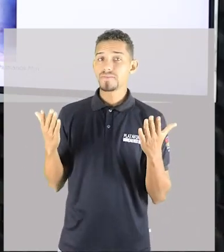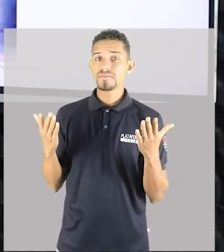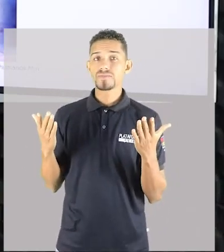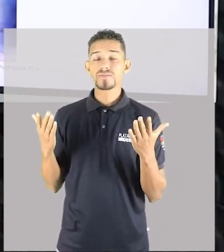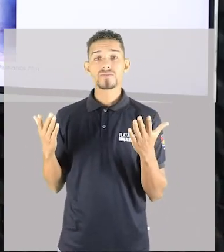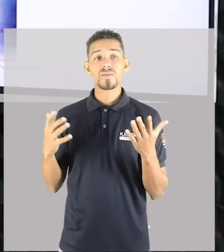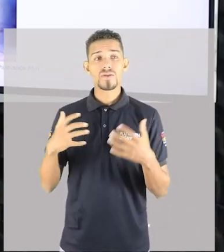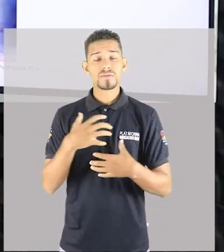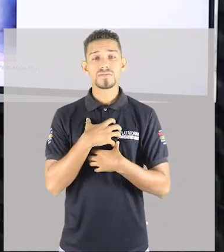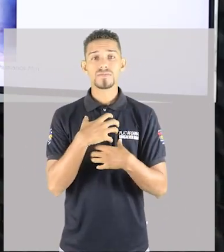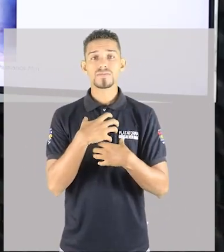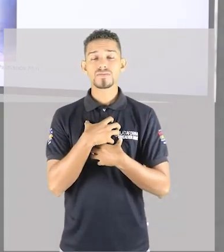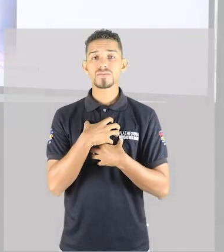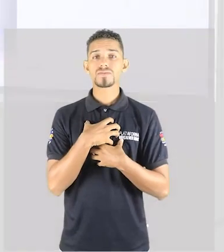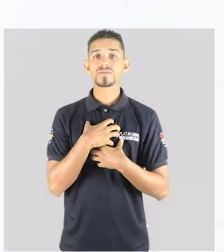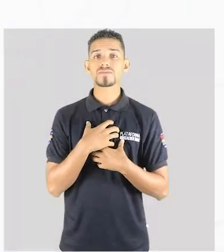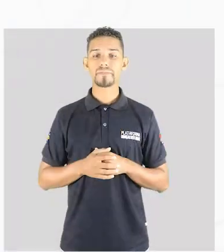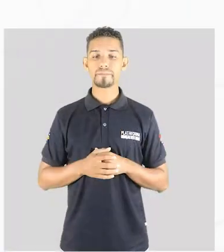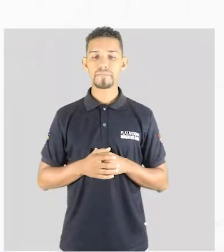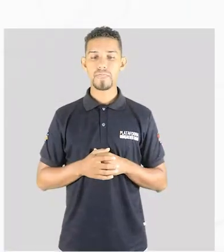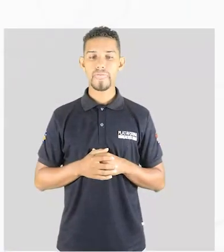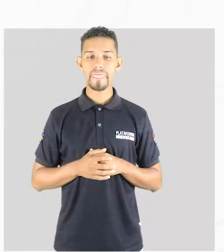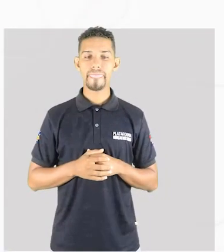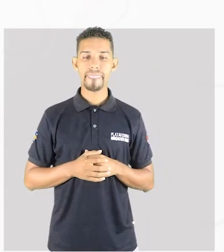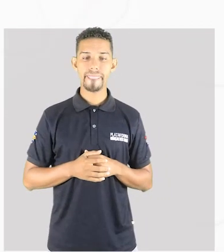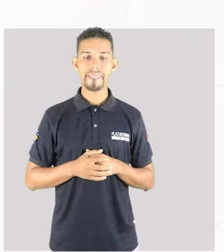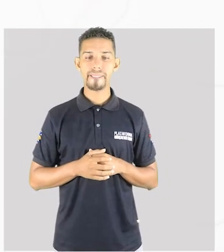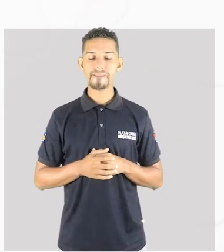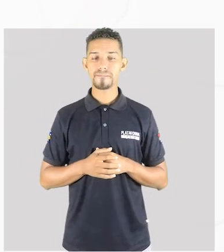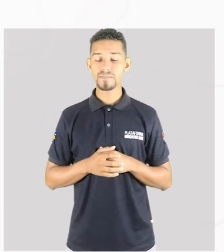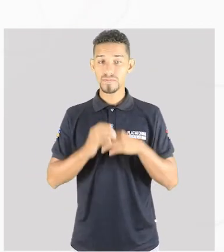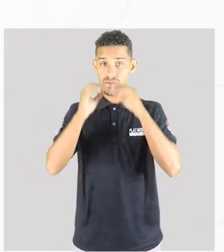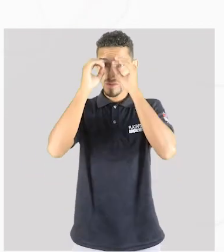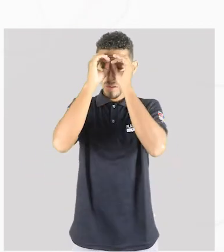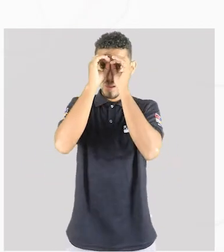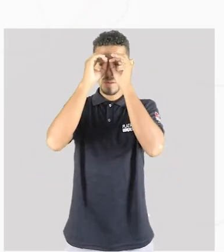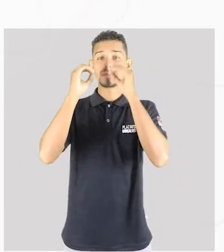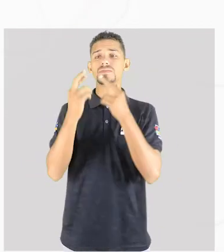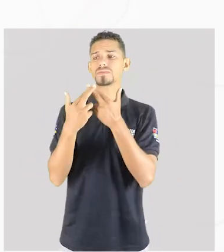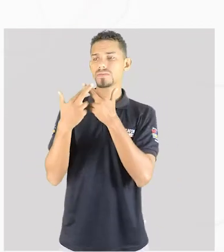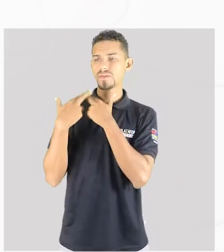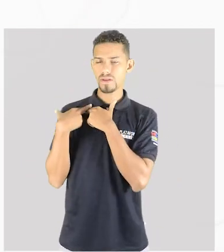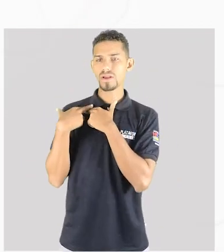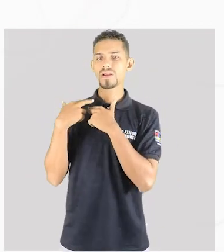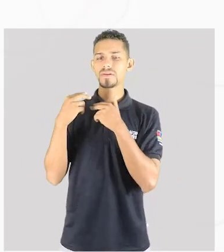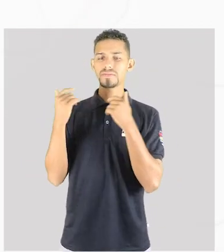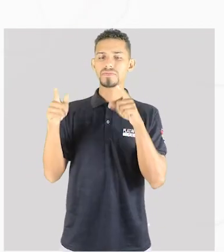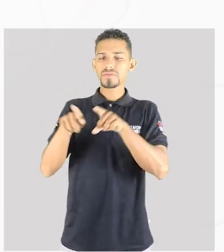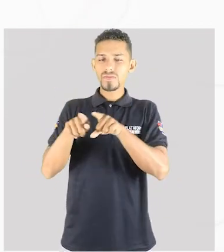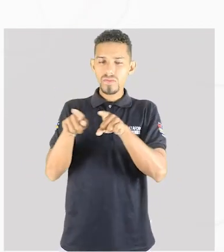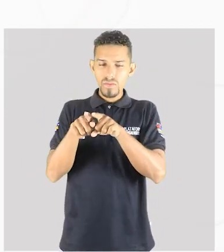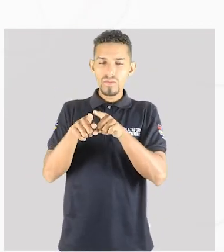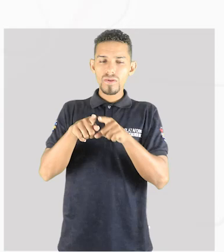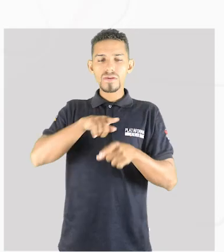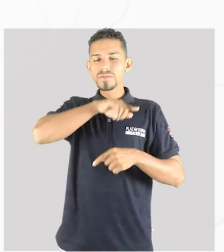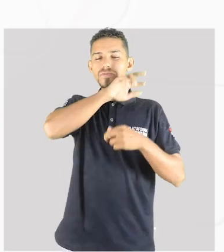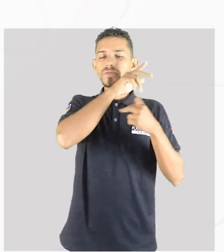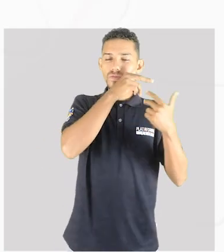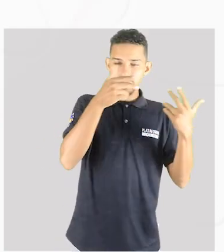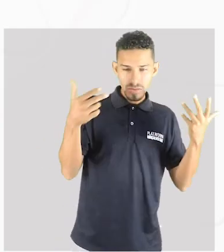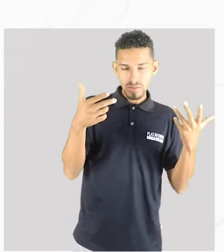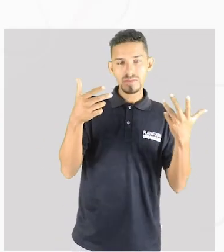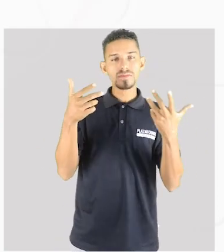dos nossos sentidos, que os olhos são os órgãos responsáveis pela visão dos animais. O olho humano